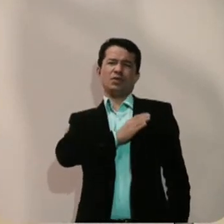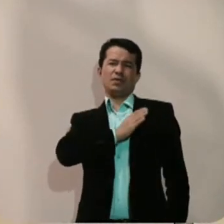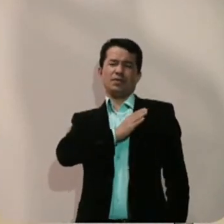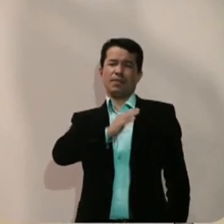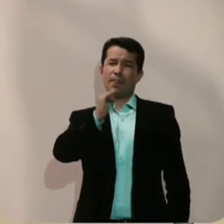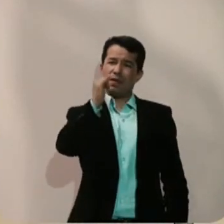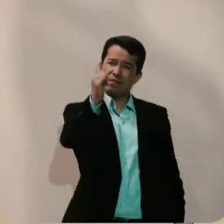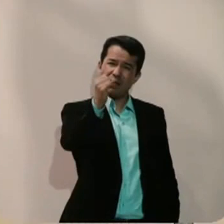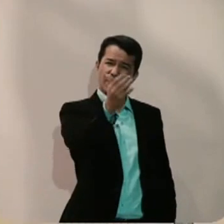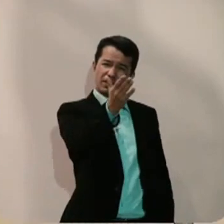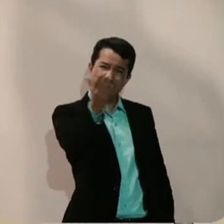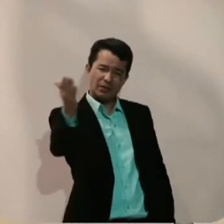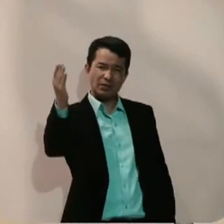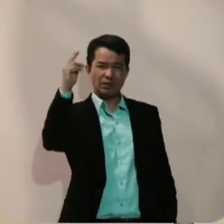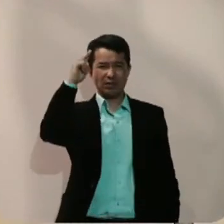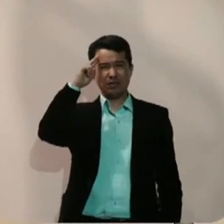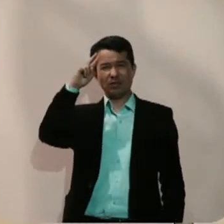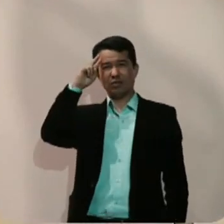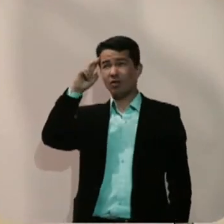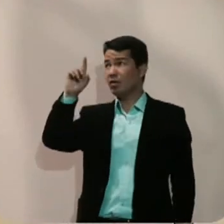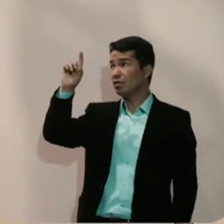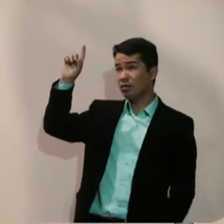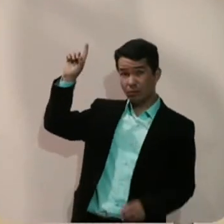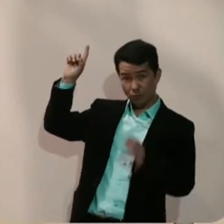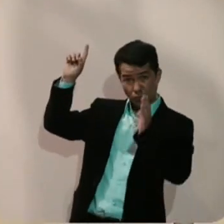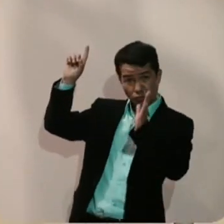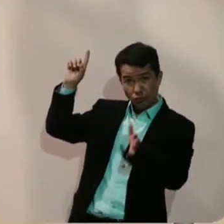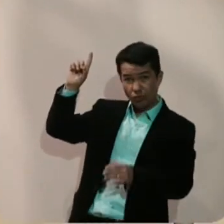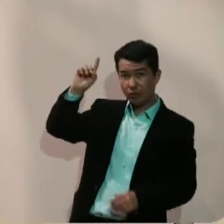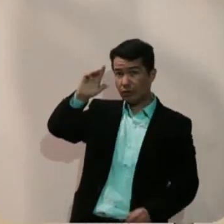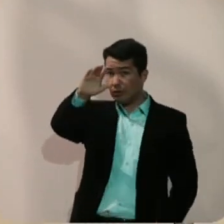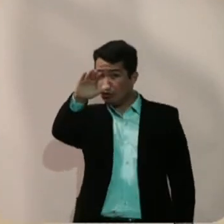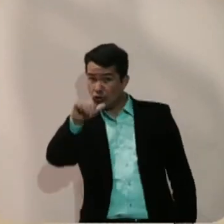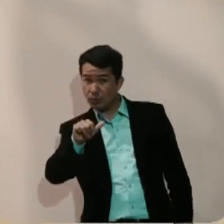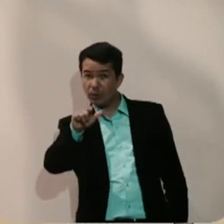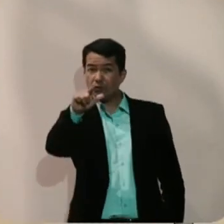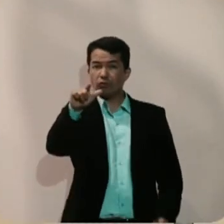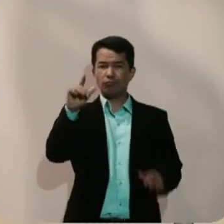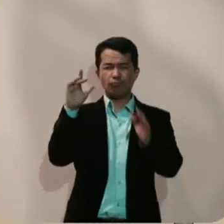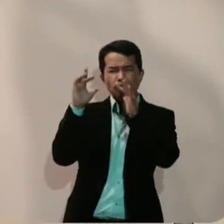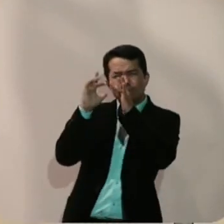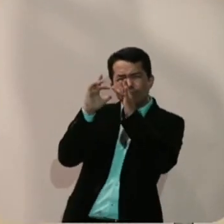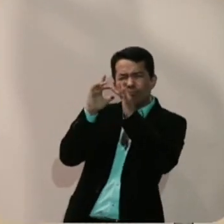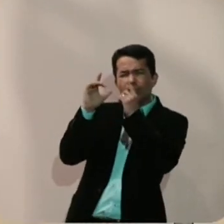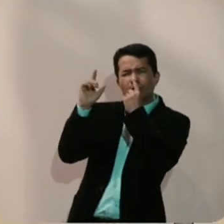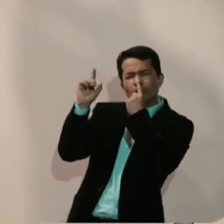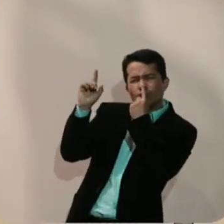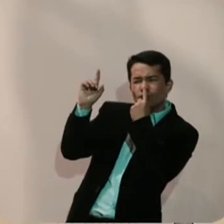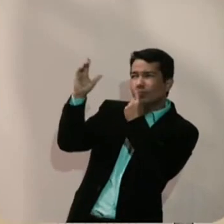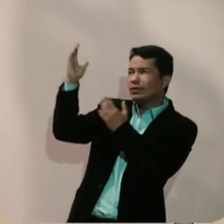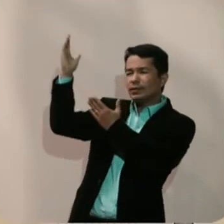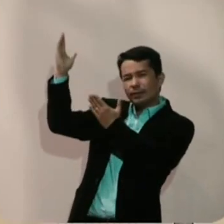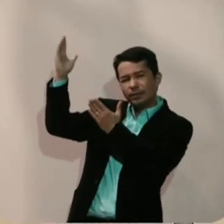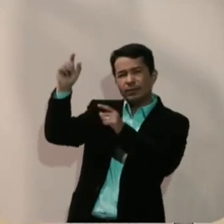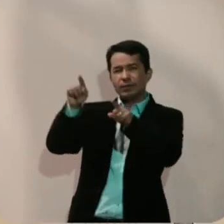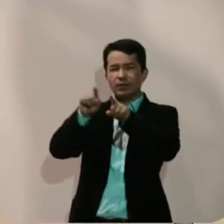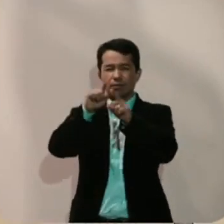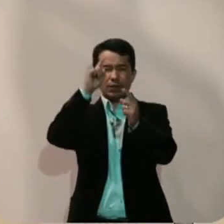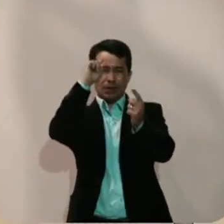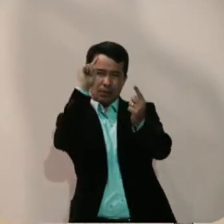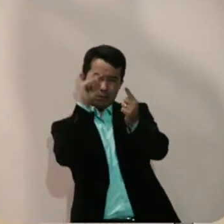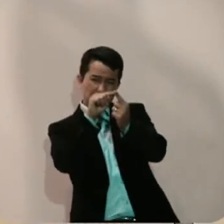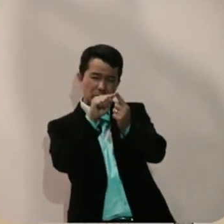quanto tempo Ele tem chamado você para comunhão, chamado você para um propósito, para um alvo